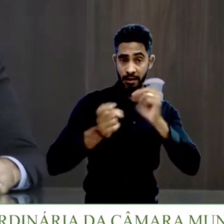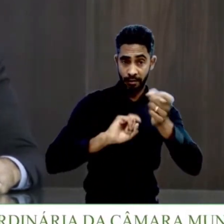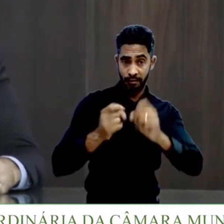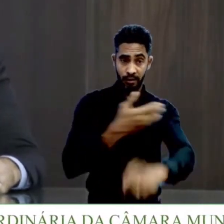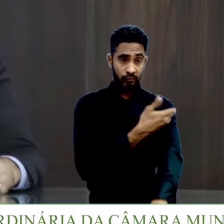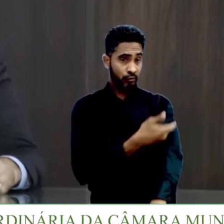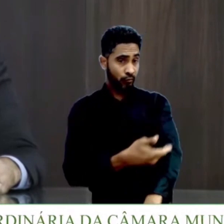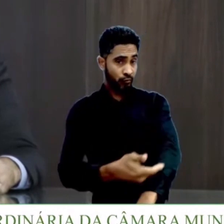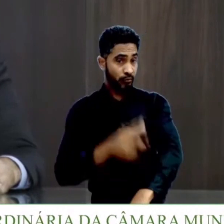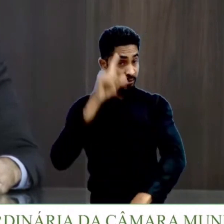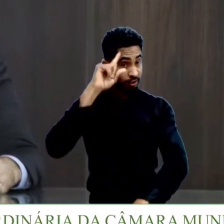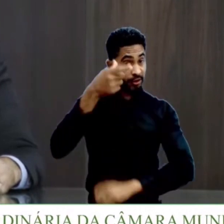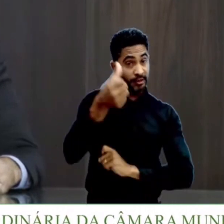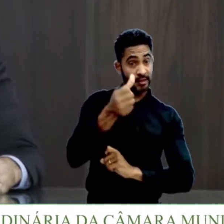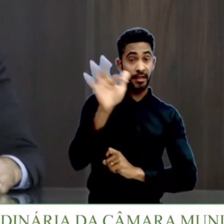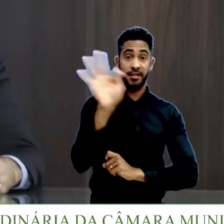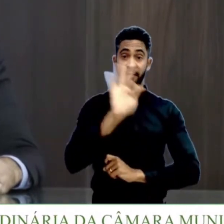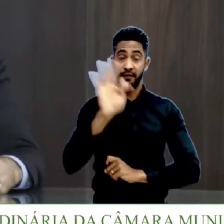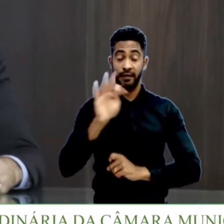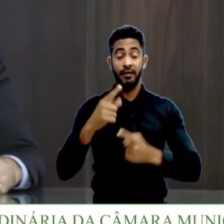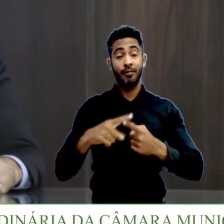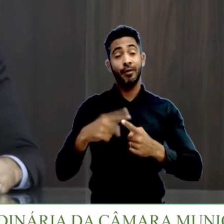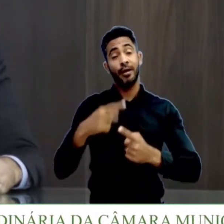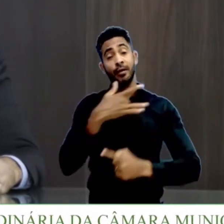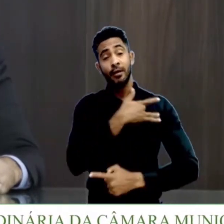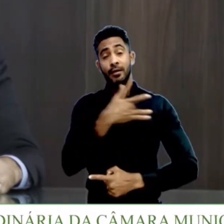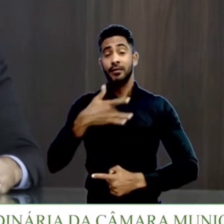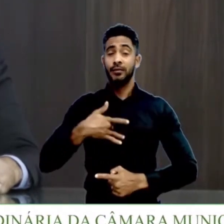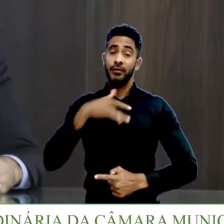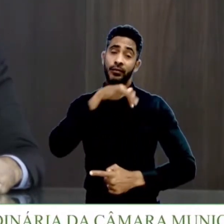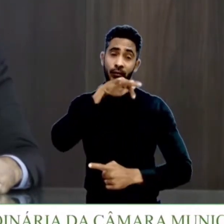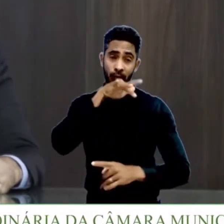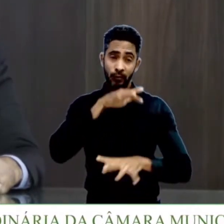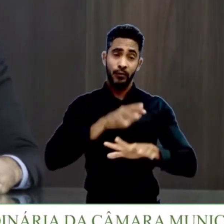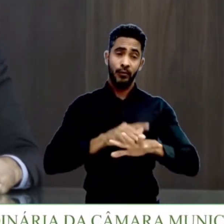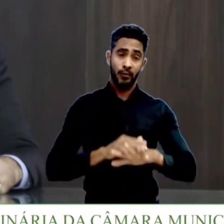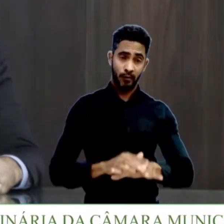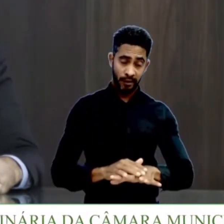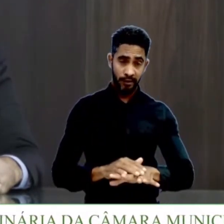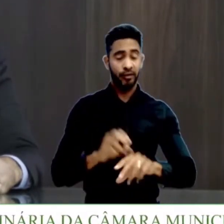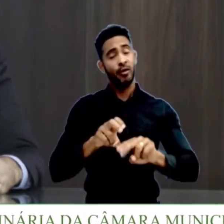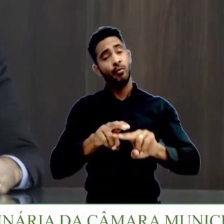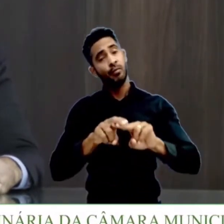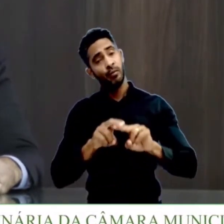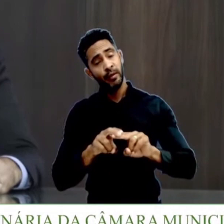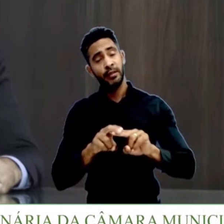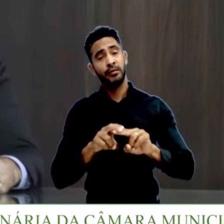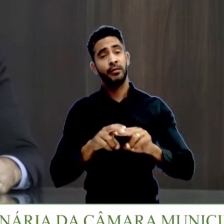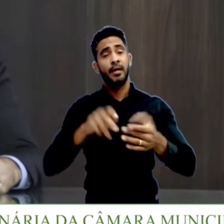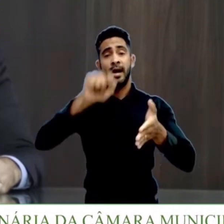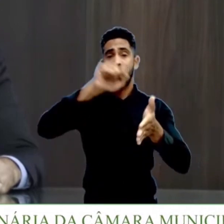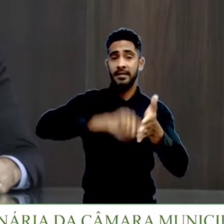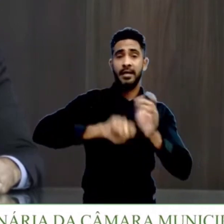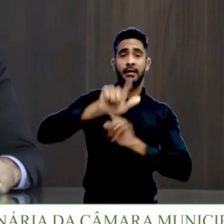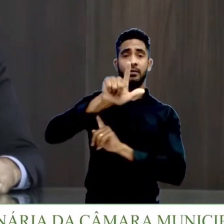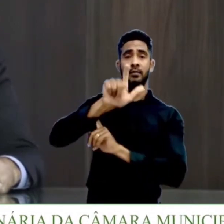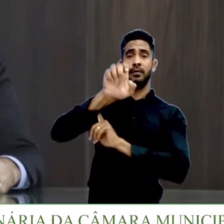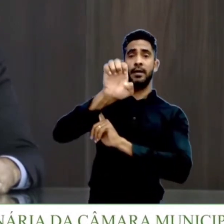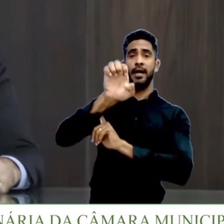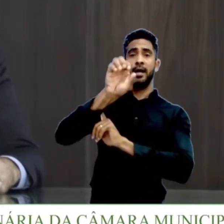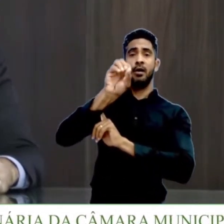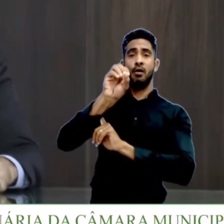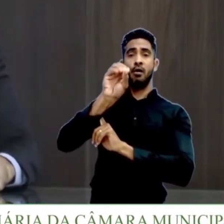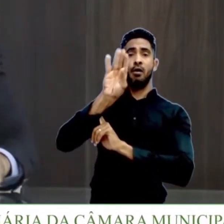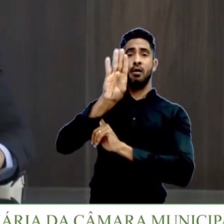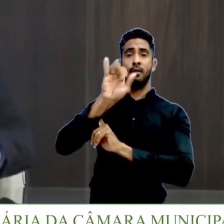ordinária deste 6 de fevereiro por motivo de saúde. Reitero meus votos de estima e consideração. É assinada por Leobino Antunes